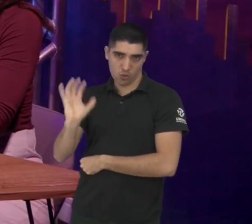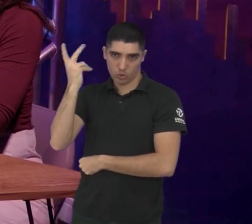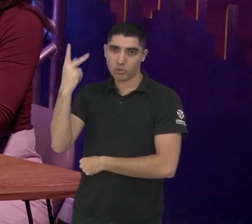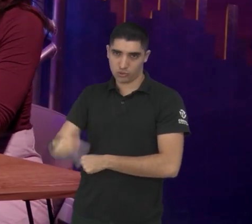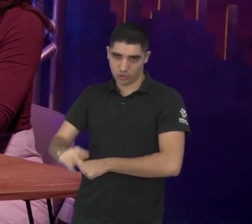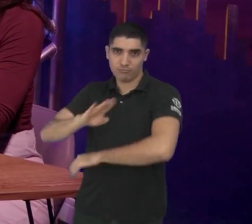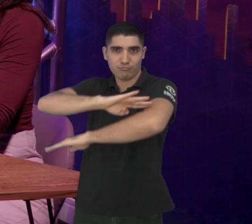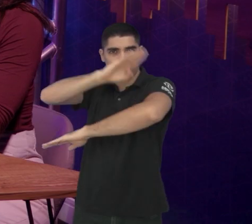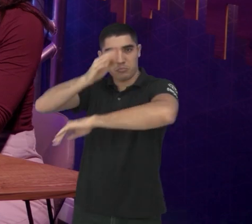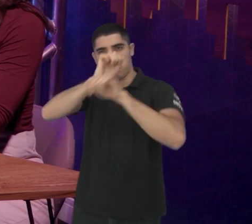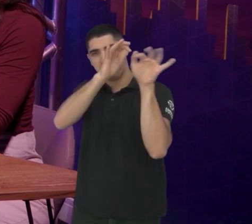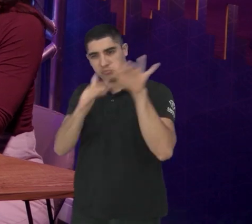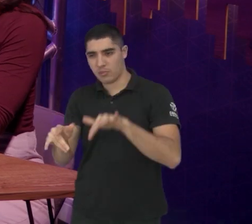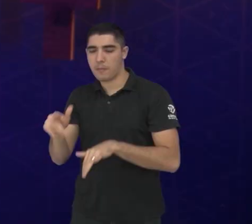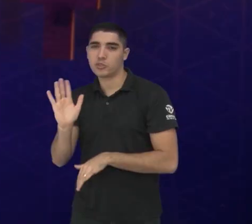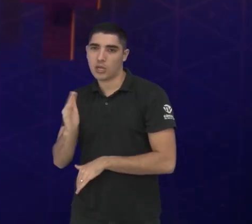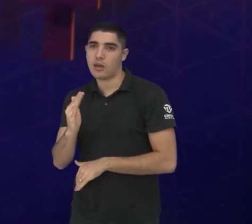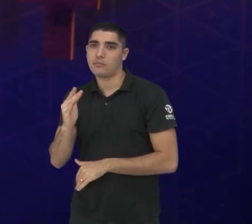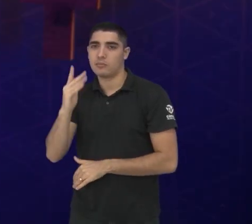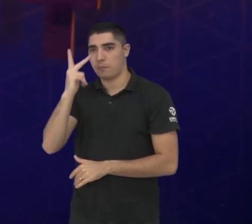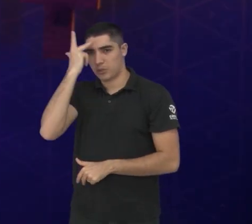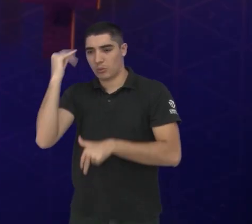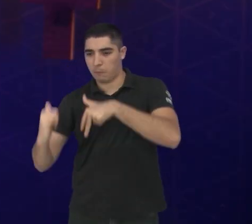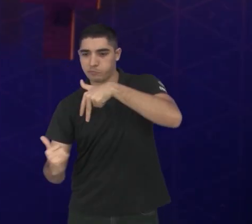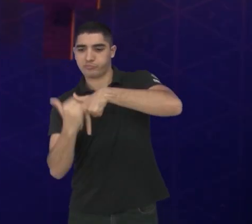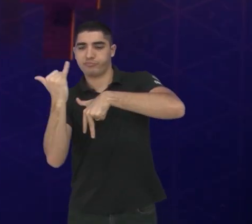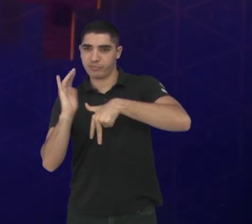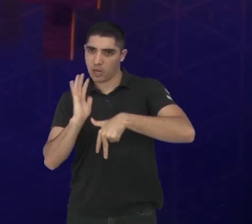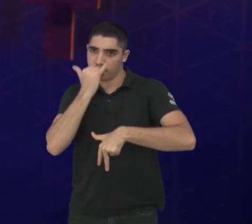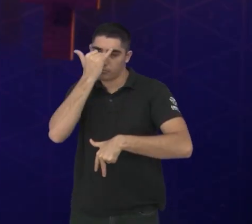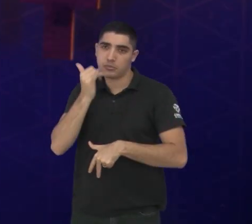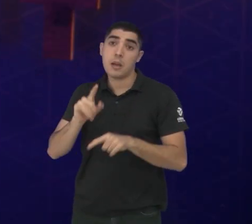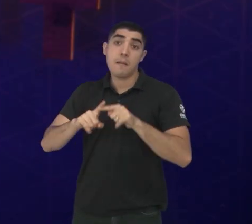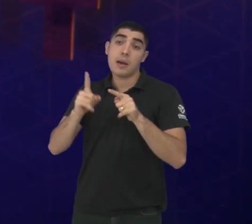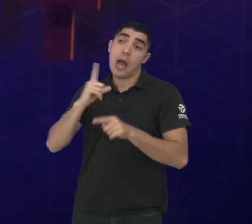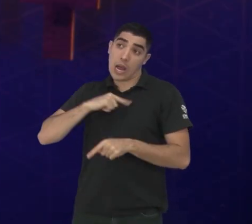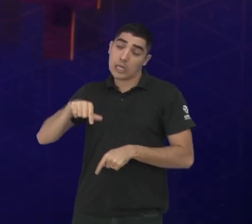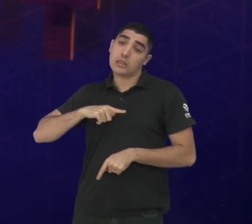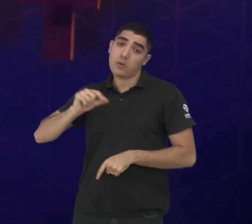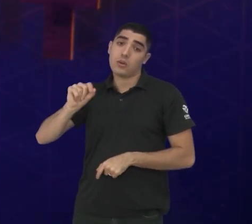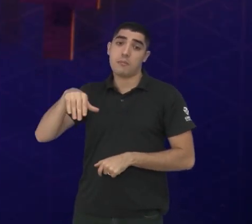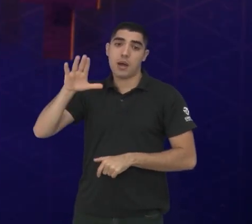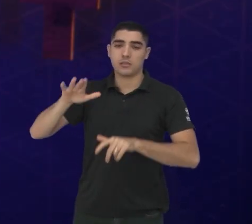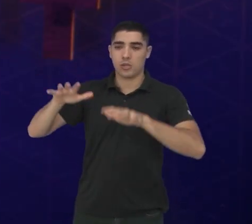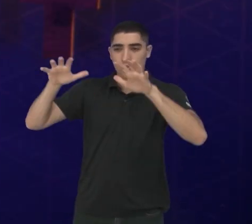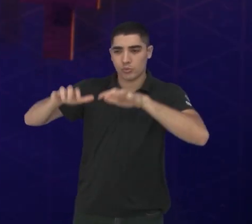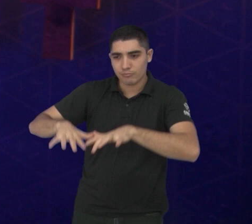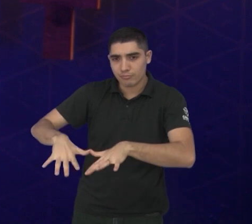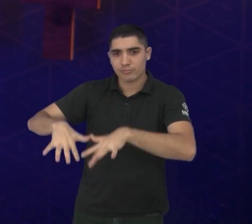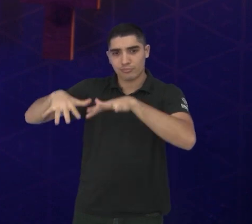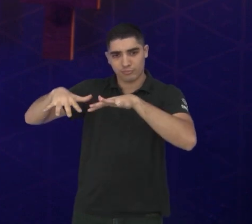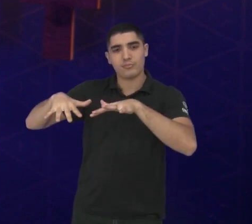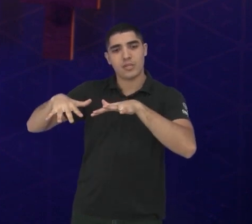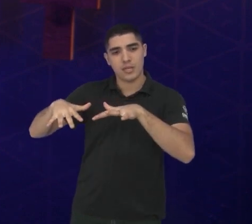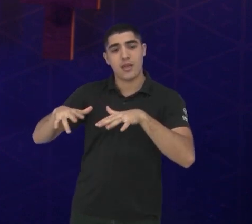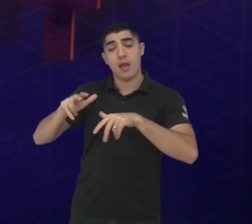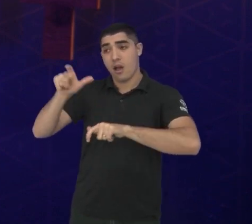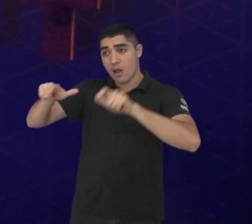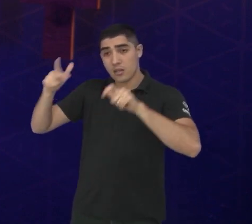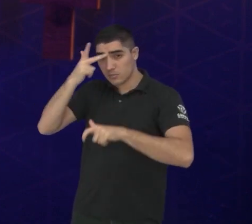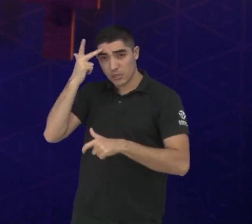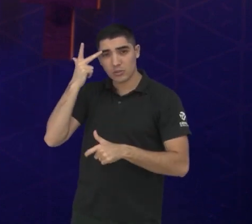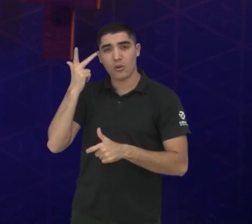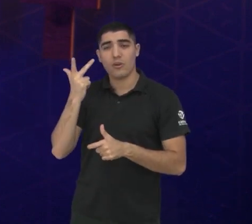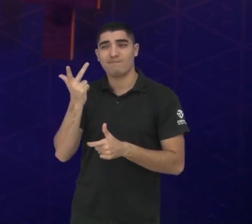com vítimas, mas a gente tem mais problemas de alagamentos, mas ainda assim, né, não deixa de ser triste, as pessoas perdem